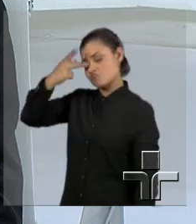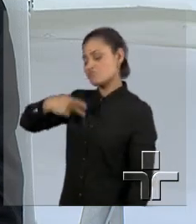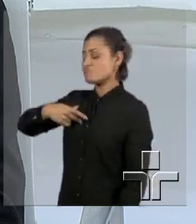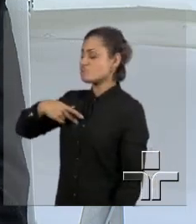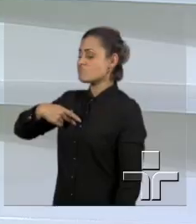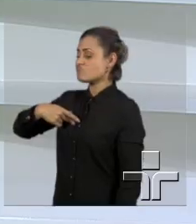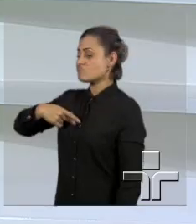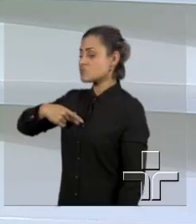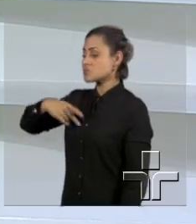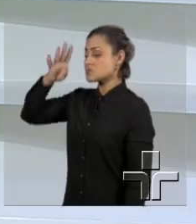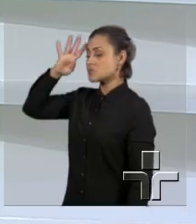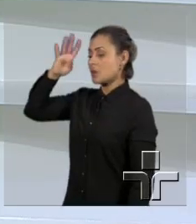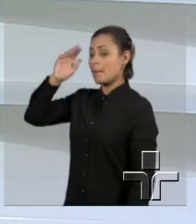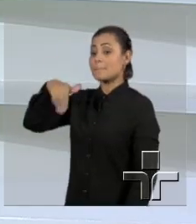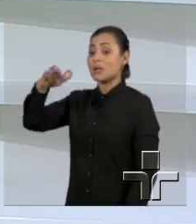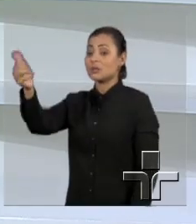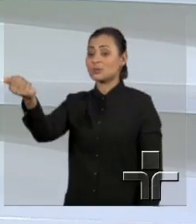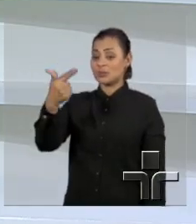mim.